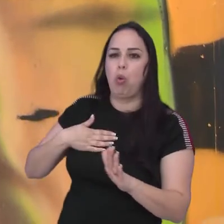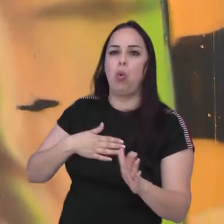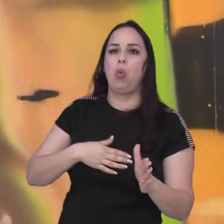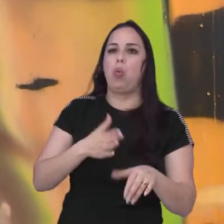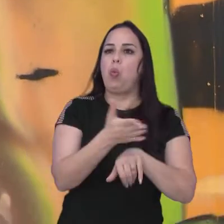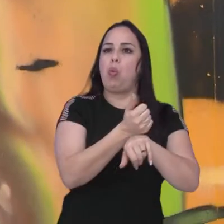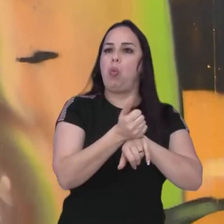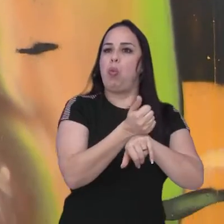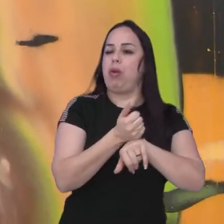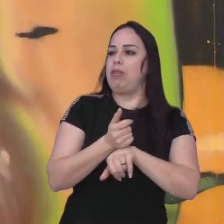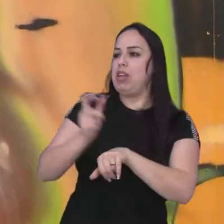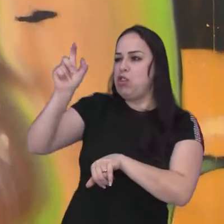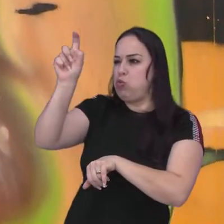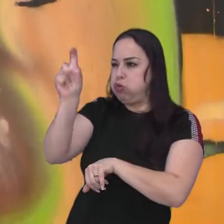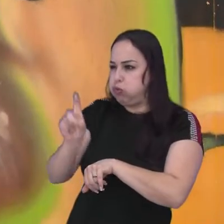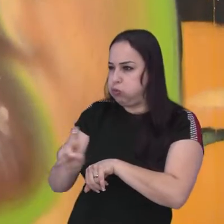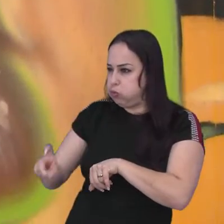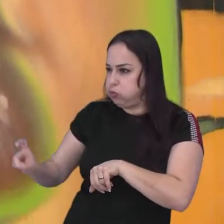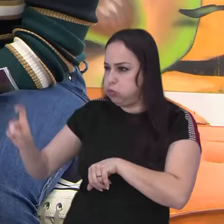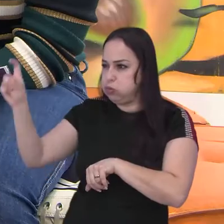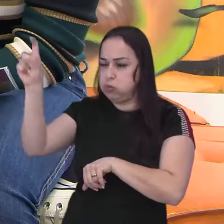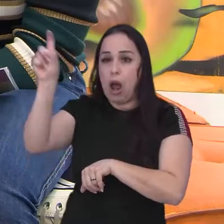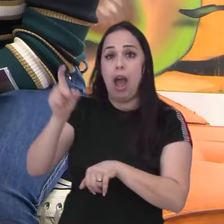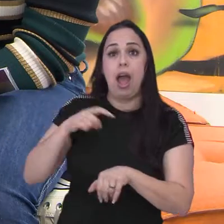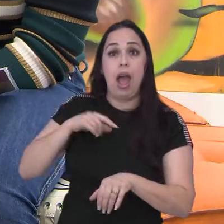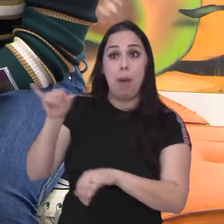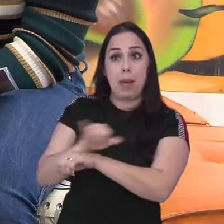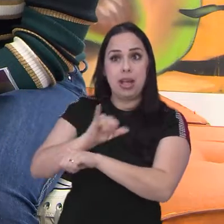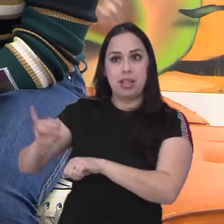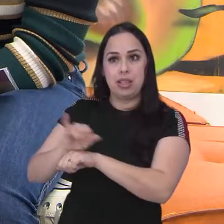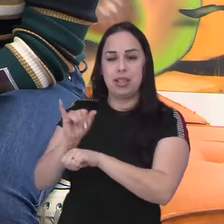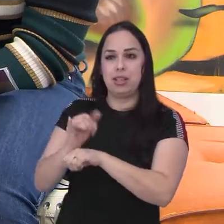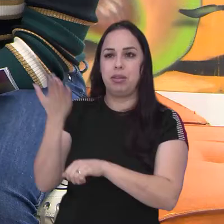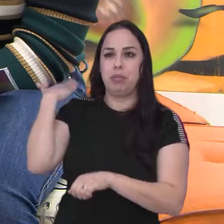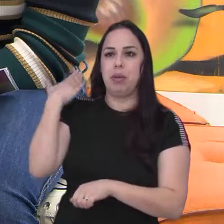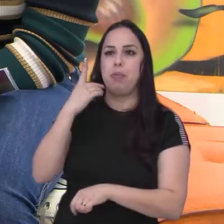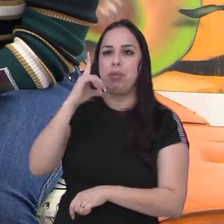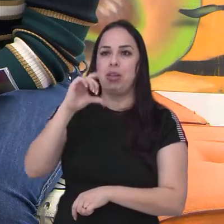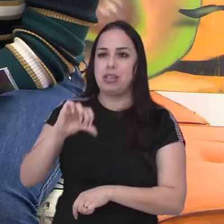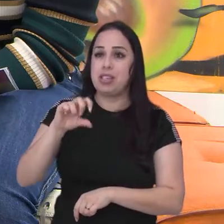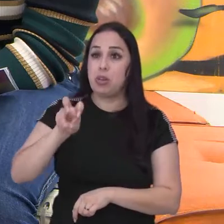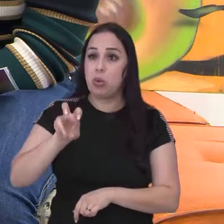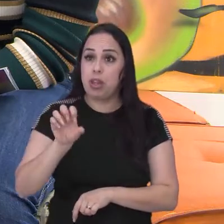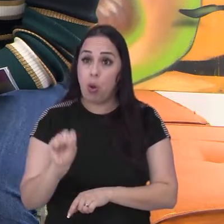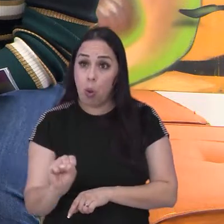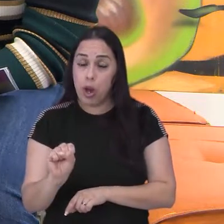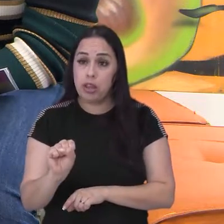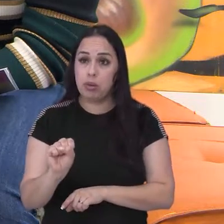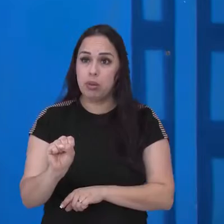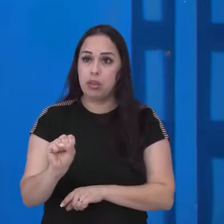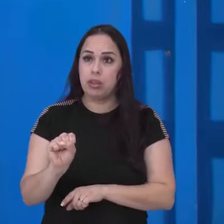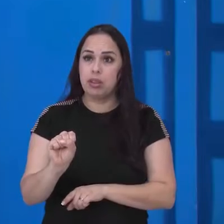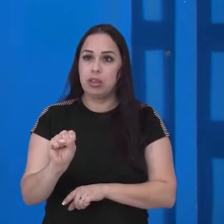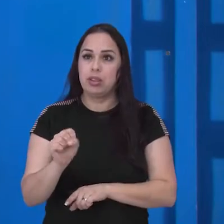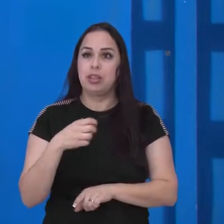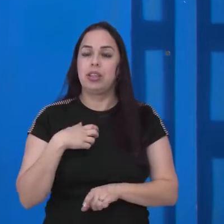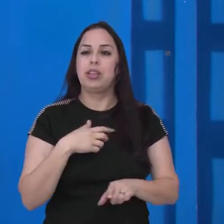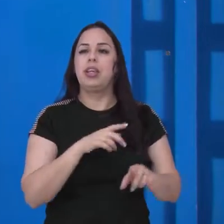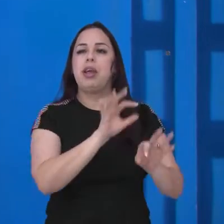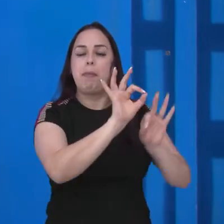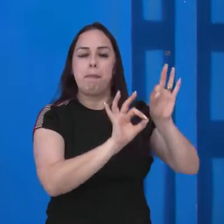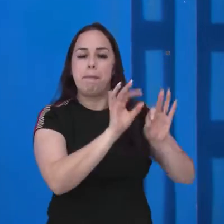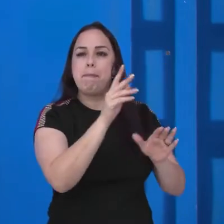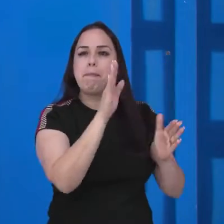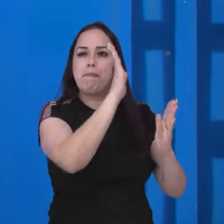que um artista adaptou com uma lata de spray, né? Uma ferramenta que foi inventada em 1958, pra você ter uma ideia, para retocar geladeira